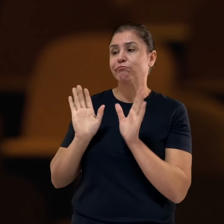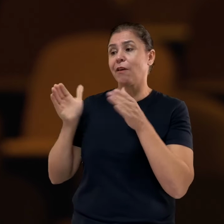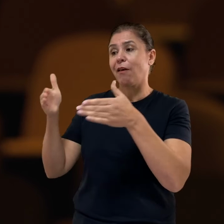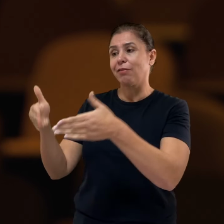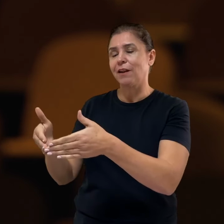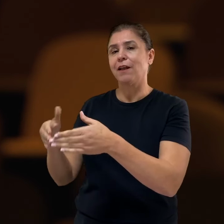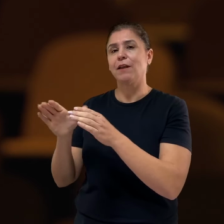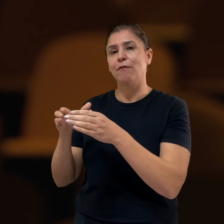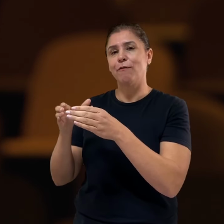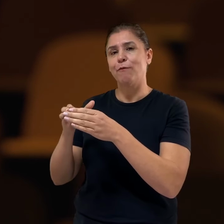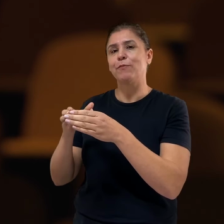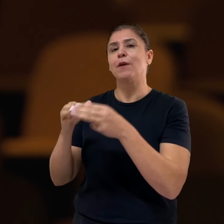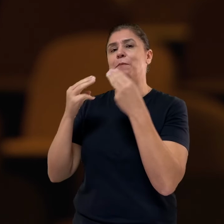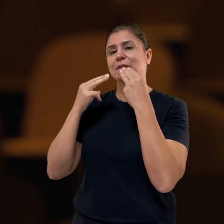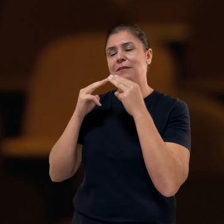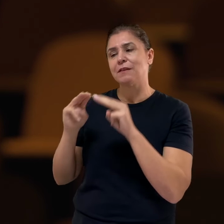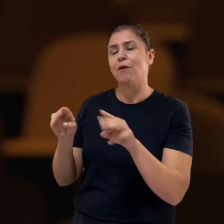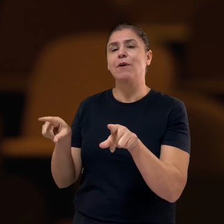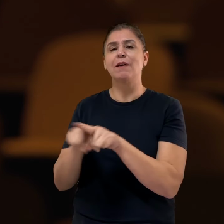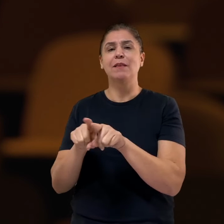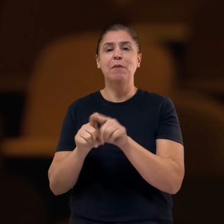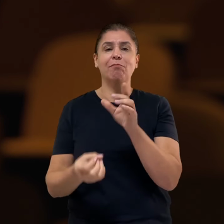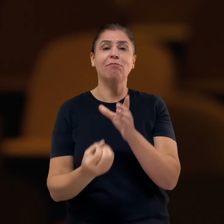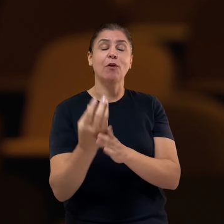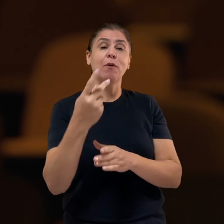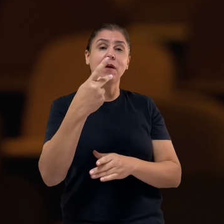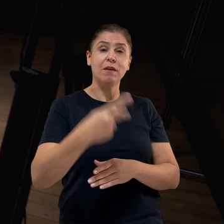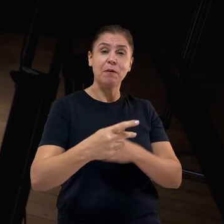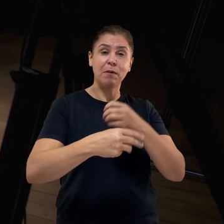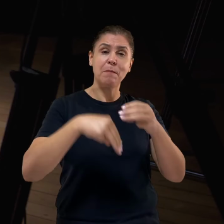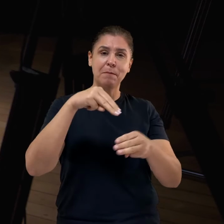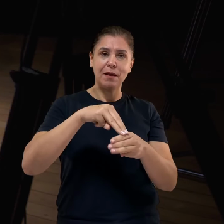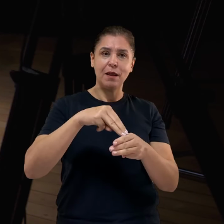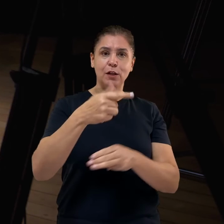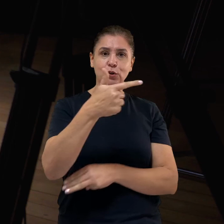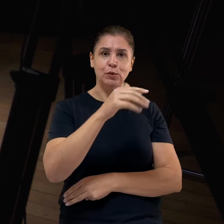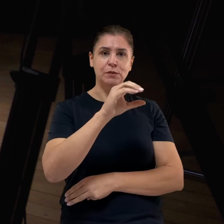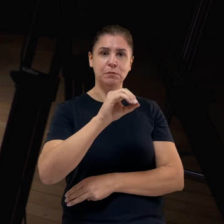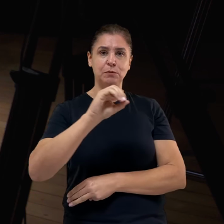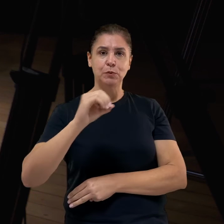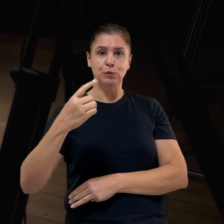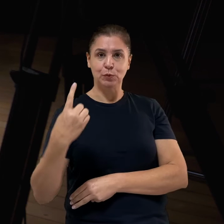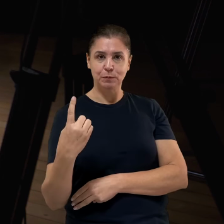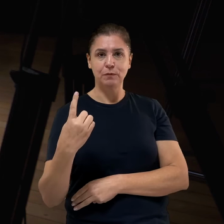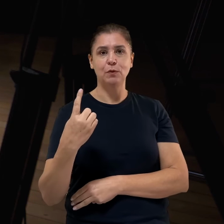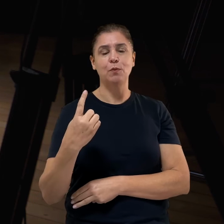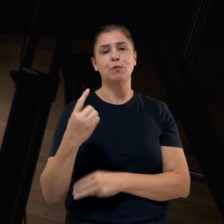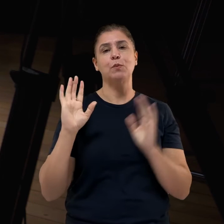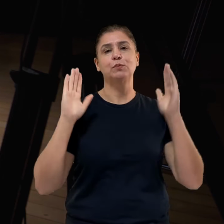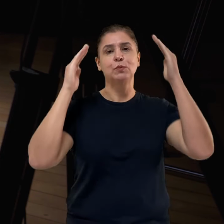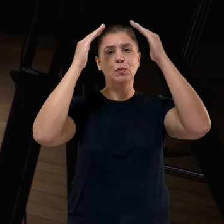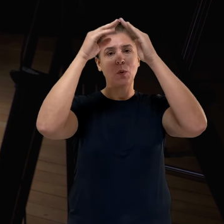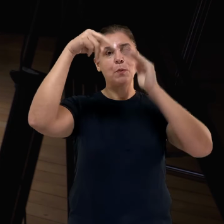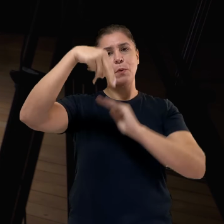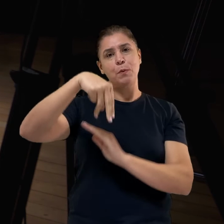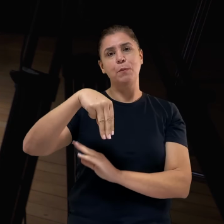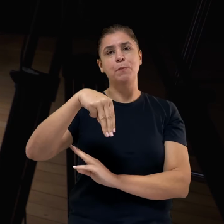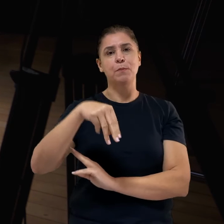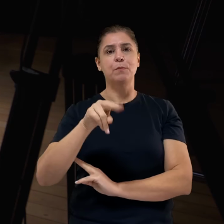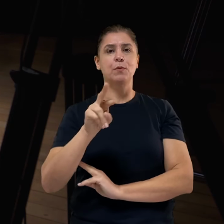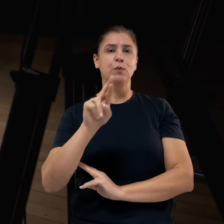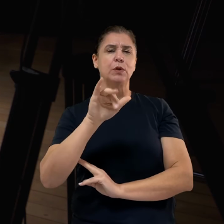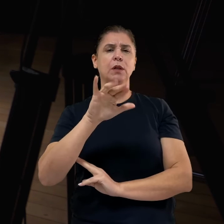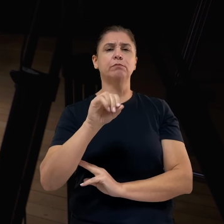na congregação, acolhimento na Arquidiocese de Maringá em 2001, por D. Murilo Krieger. Com o D. Murilo. Quais paróquias o senhor